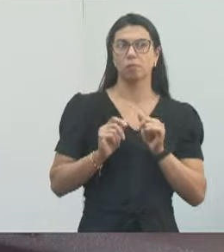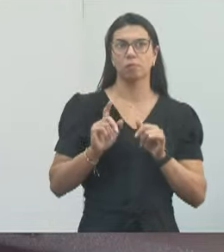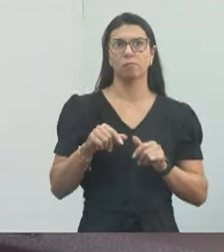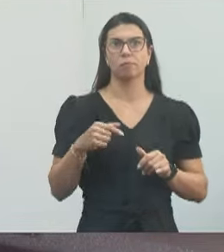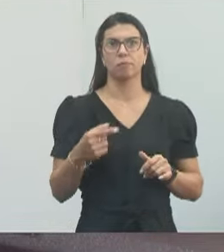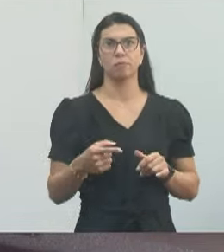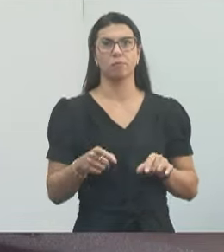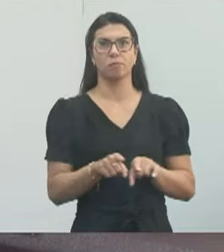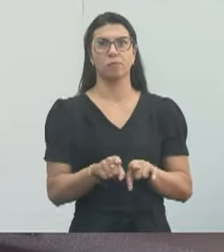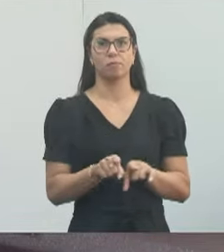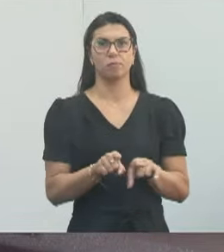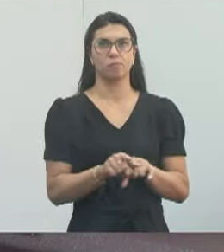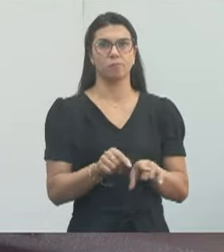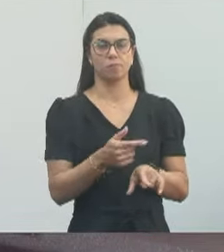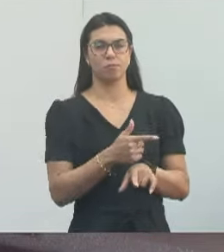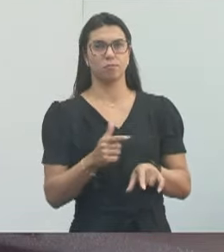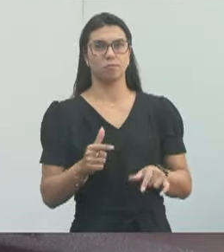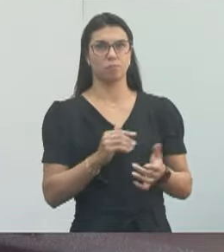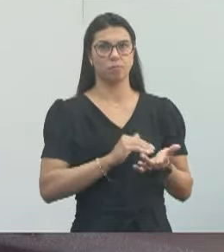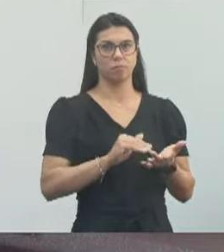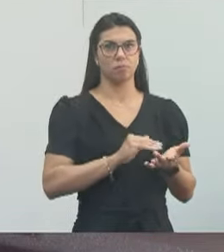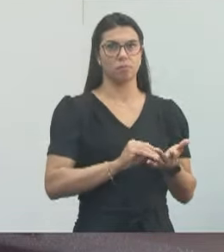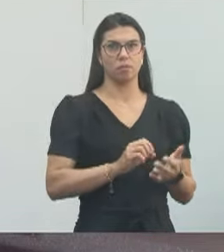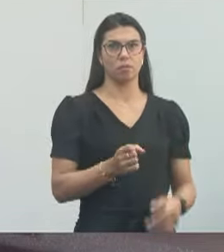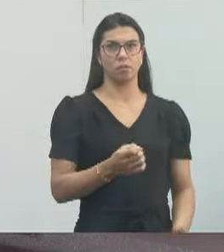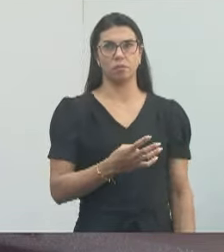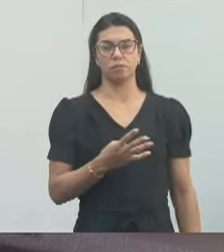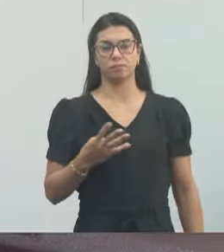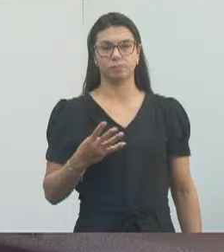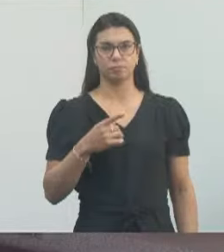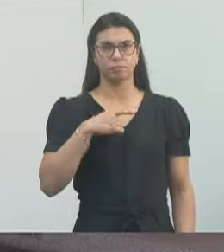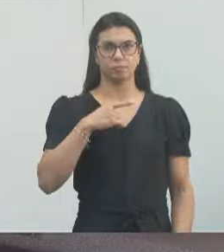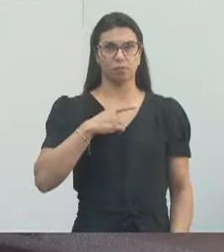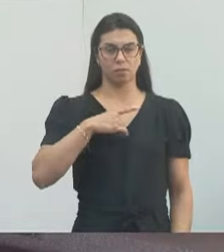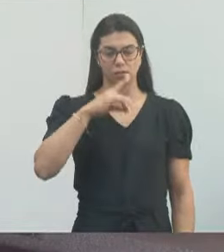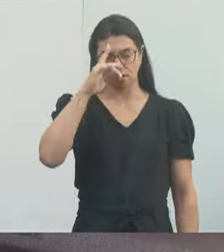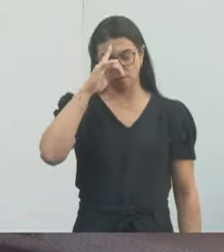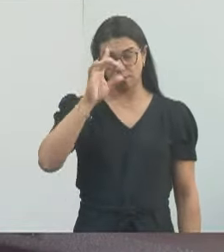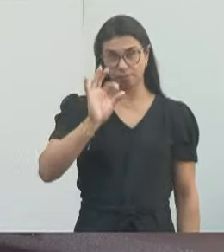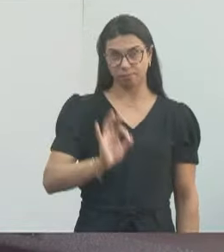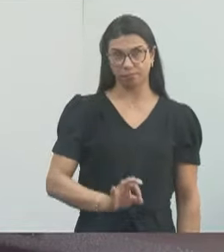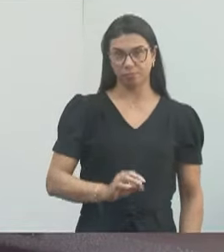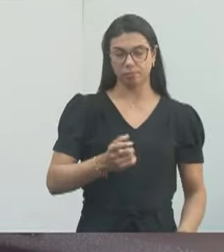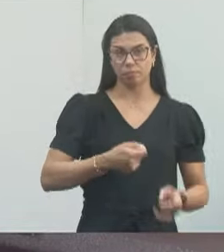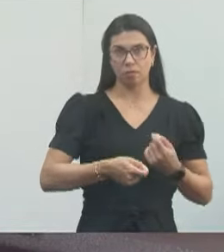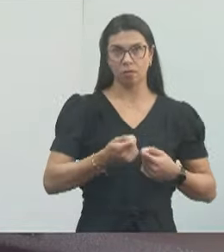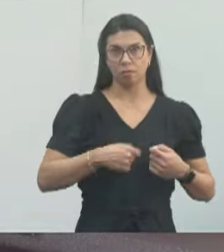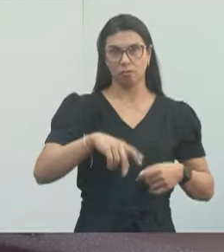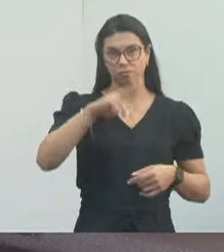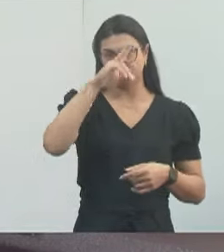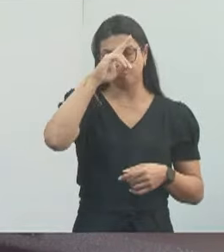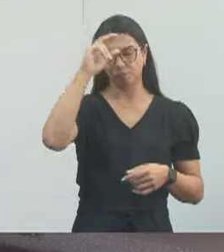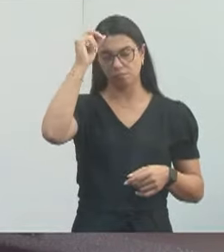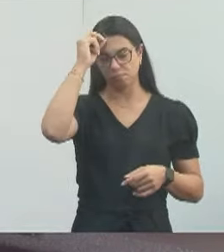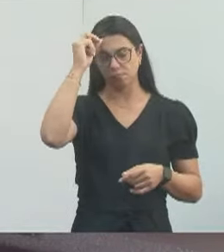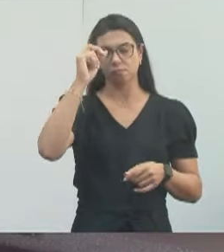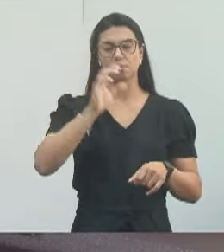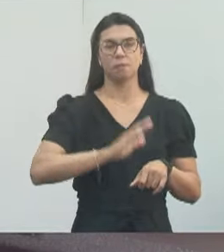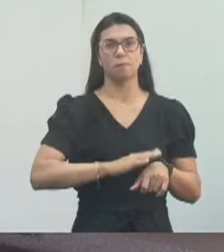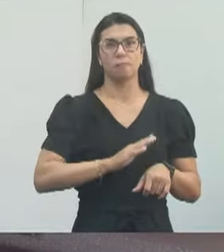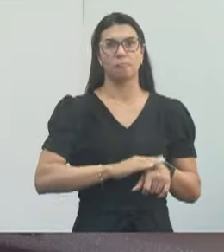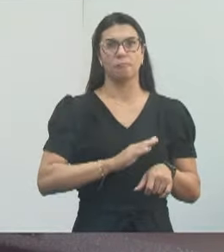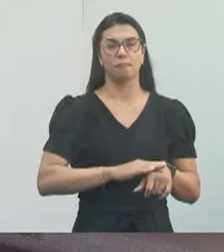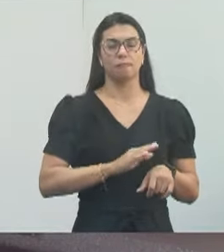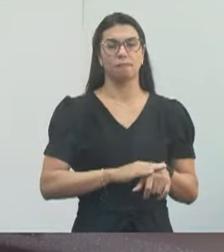outra secretaria número qu existe prazo determinado pela administração Municipal para que seja